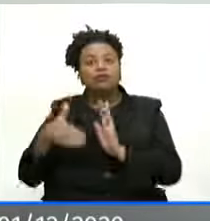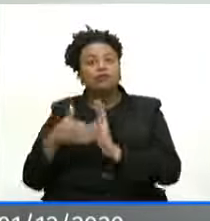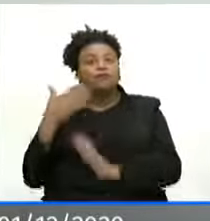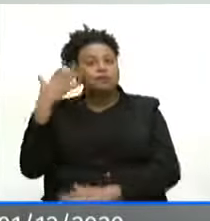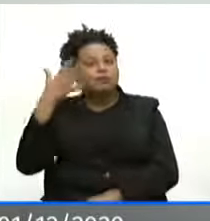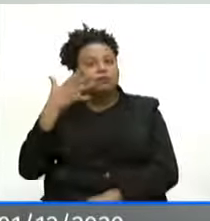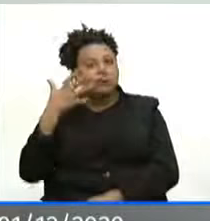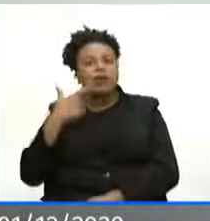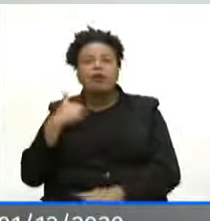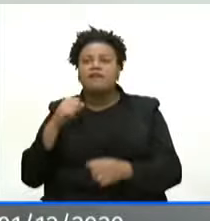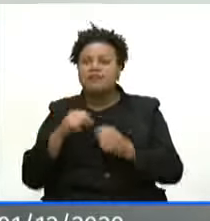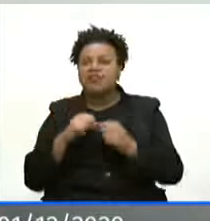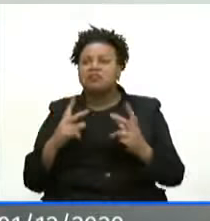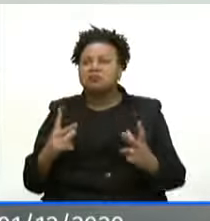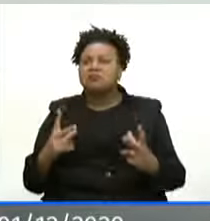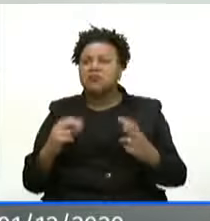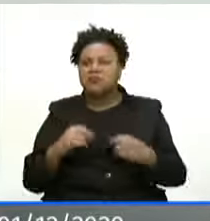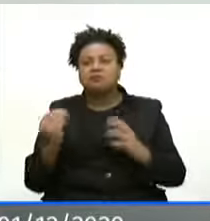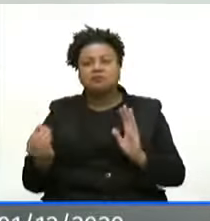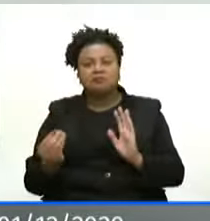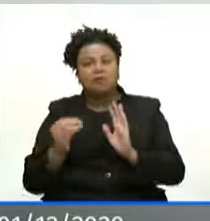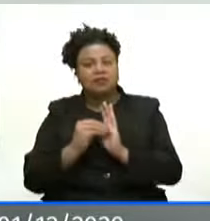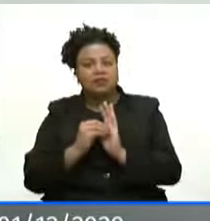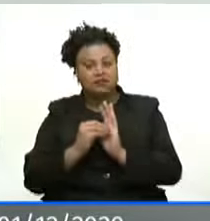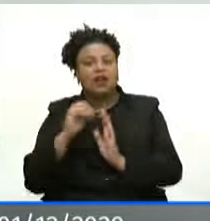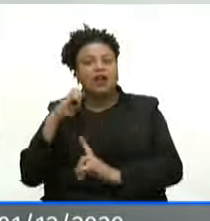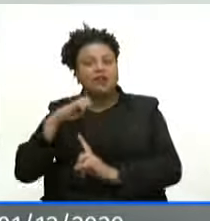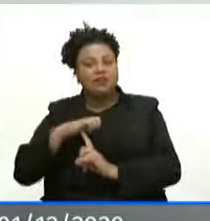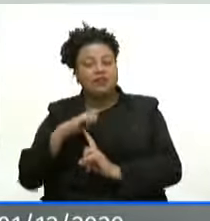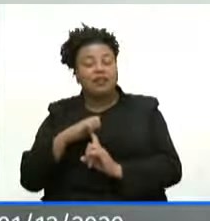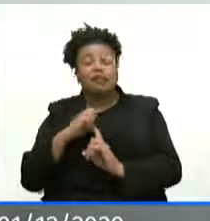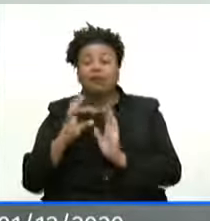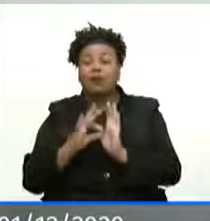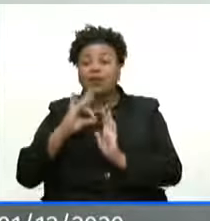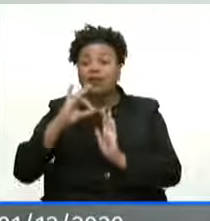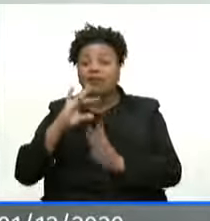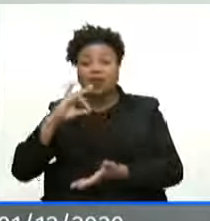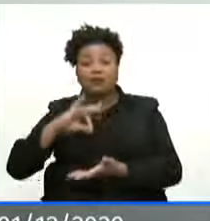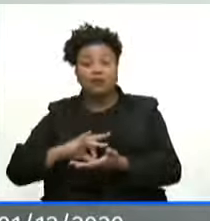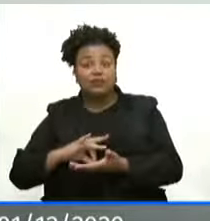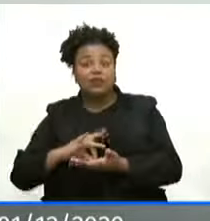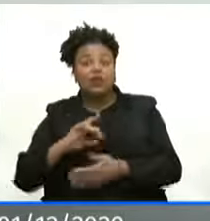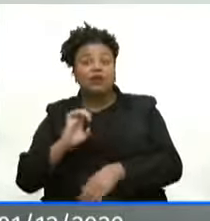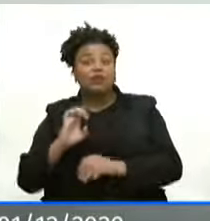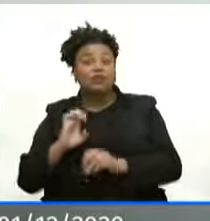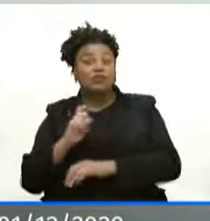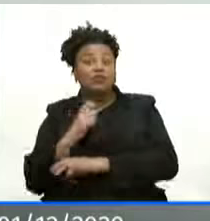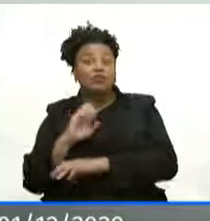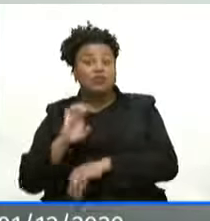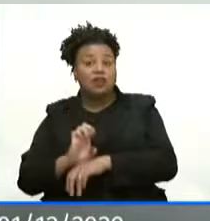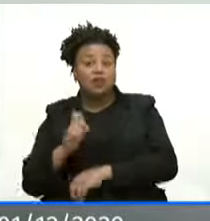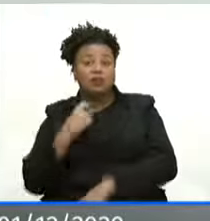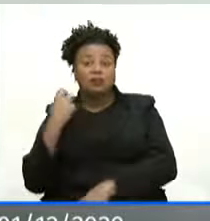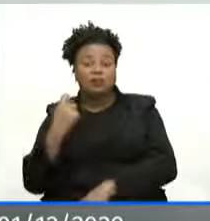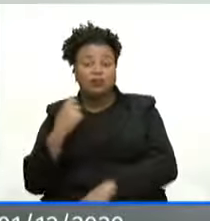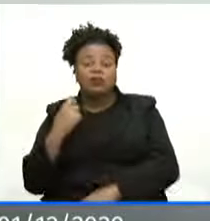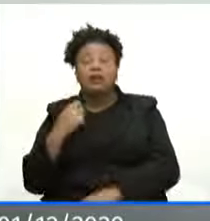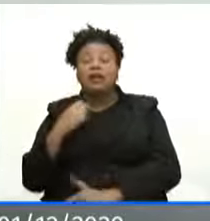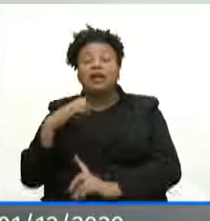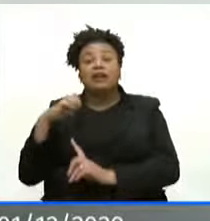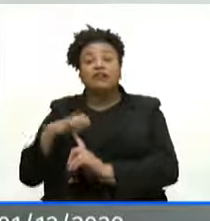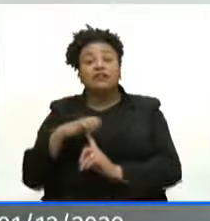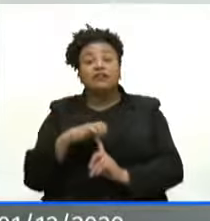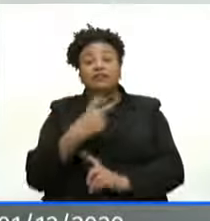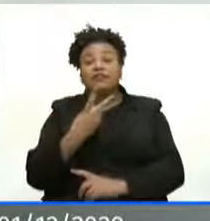faz-se meritória a inclusão da Fiovelha no calendário oficial de eventos do estado do Rio Grande do Sul. A Fiovelha de